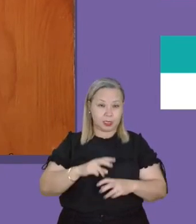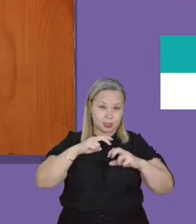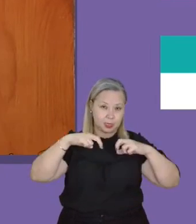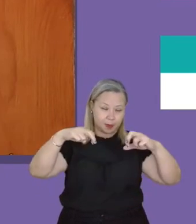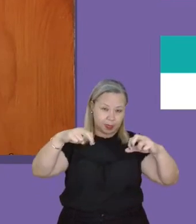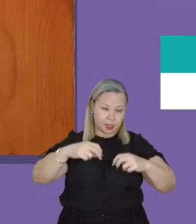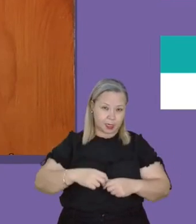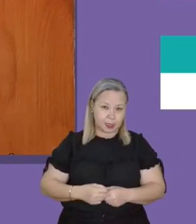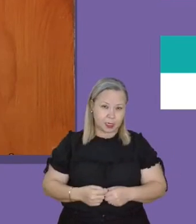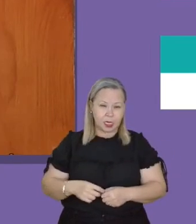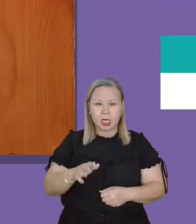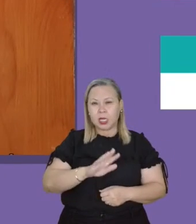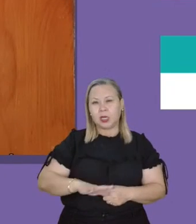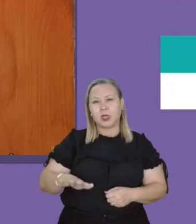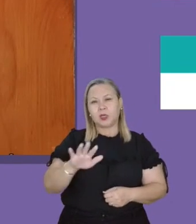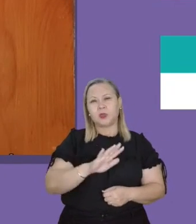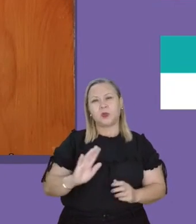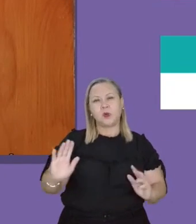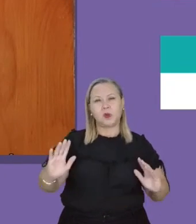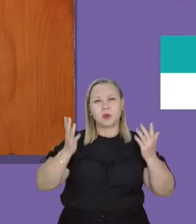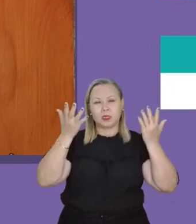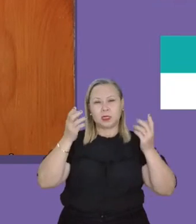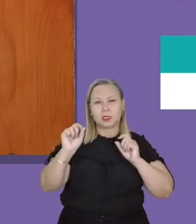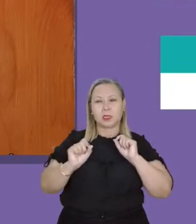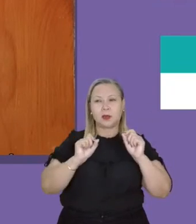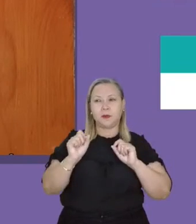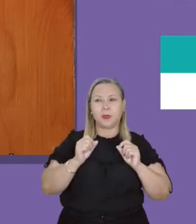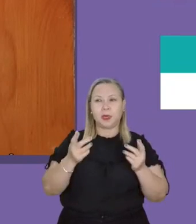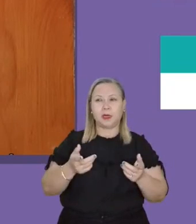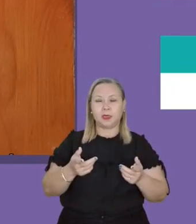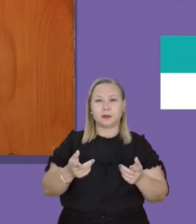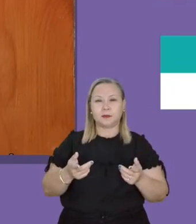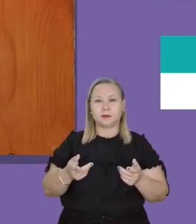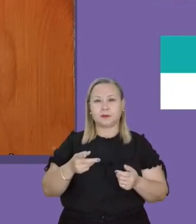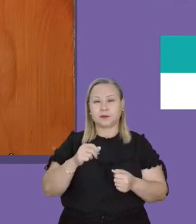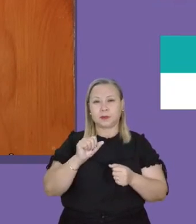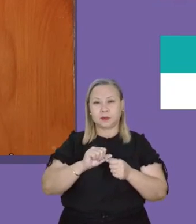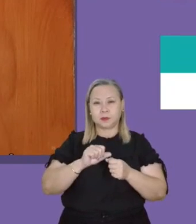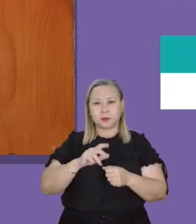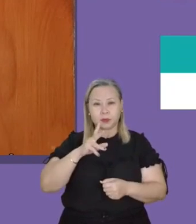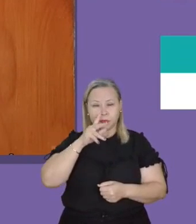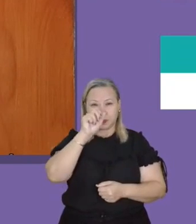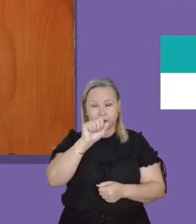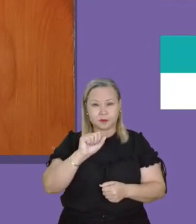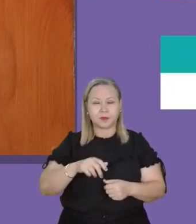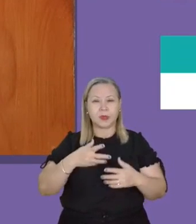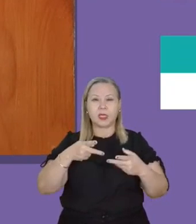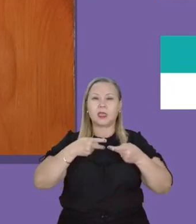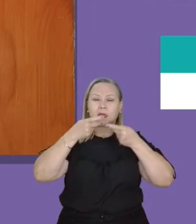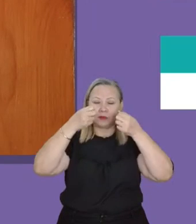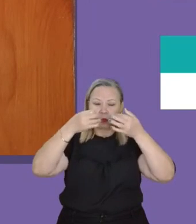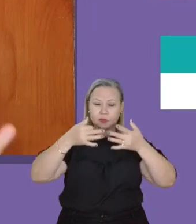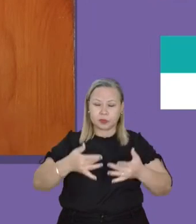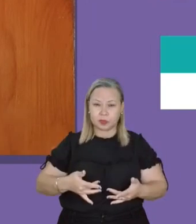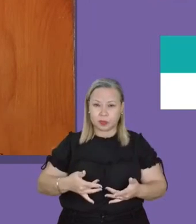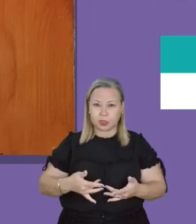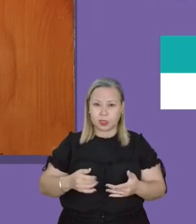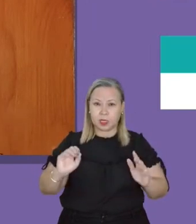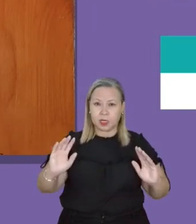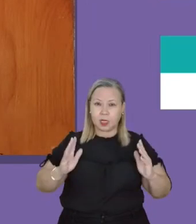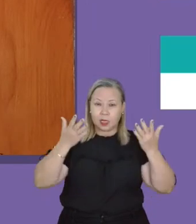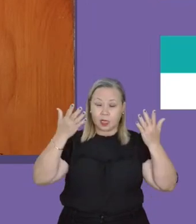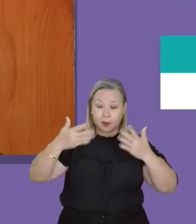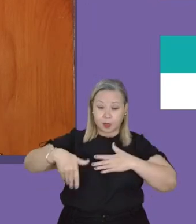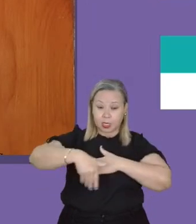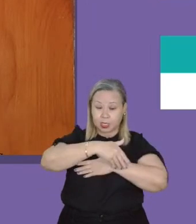duas campanhas, a gente fez... eu queria mencionar 3 coisas, né, que eu considerei bem importantes. As campanhas de rua,